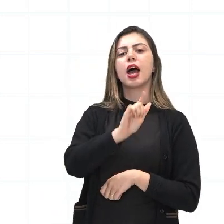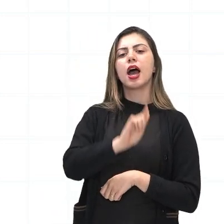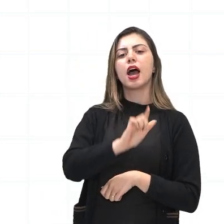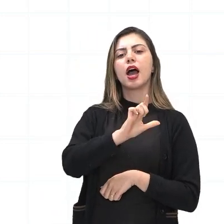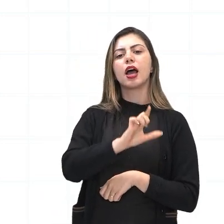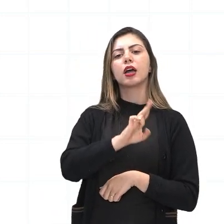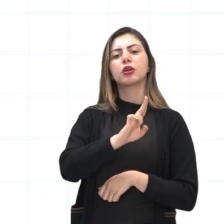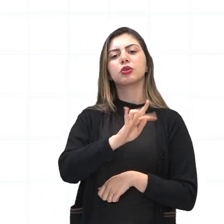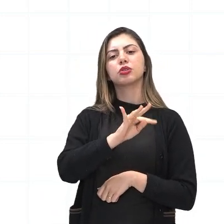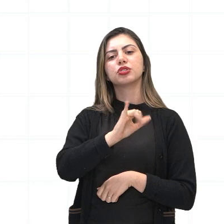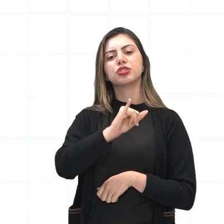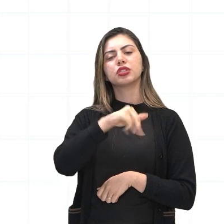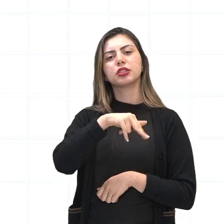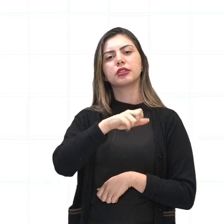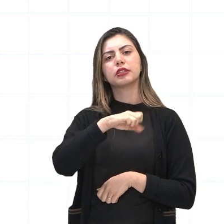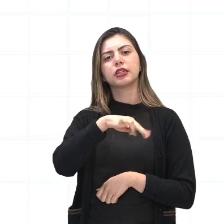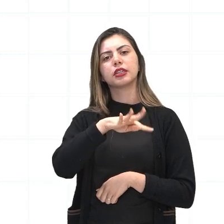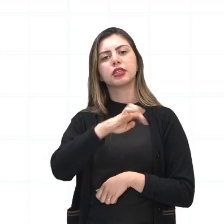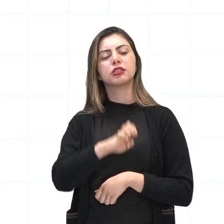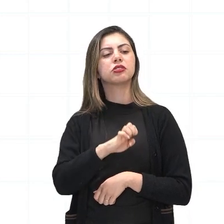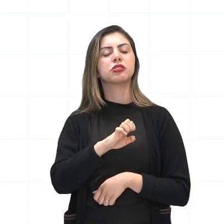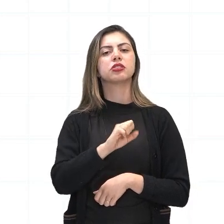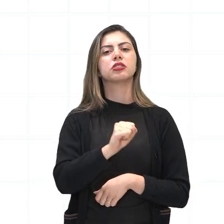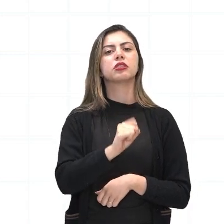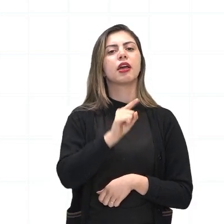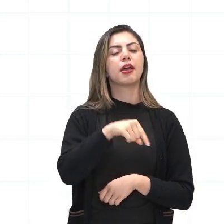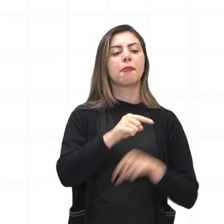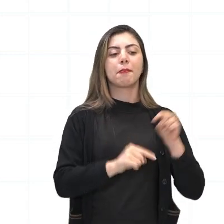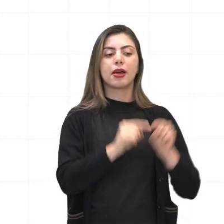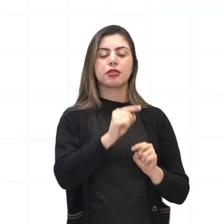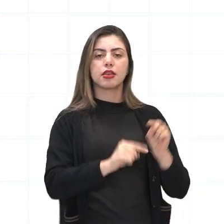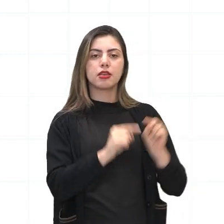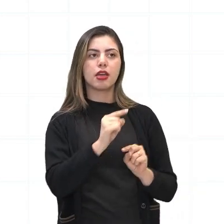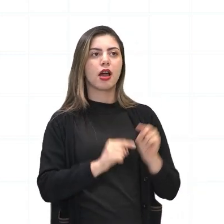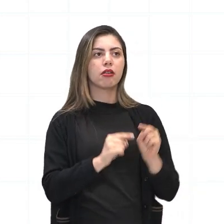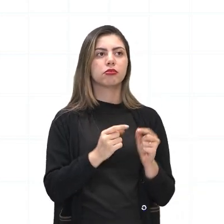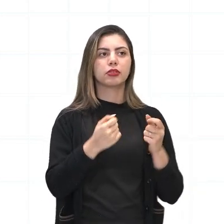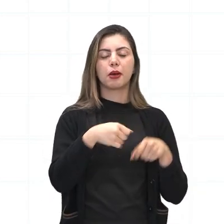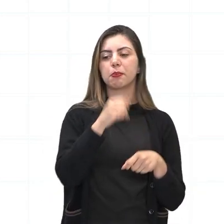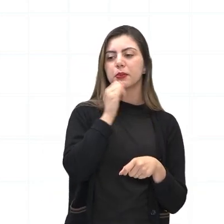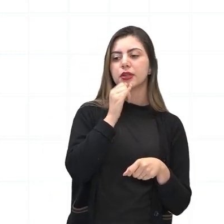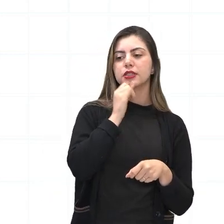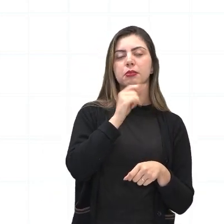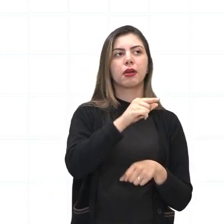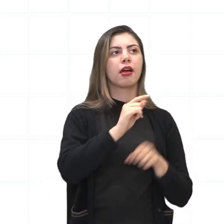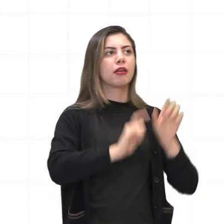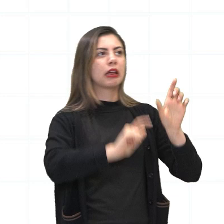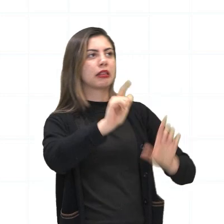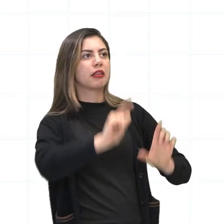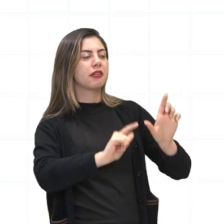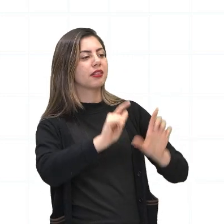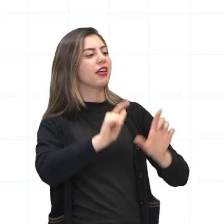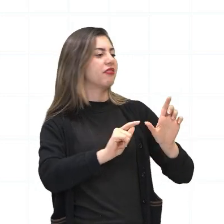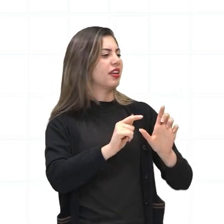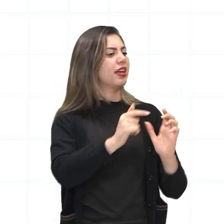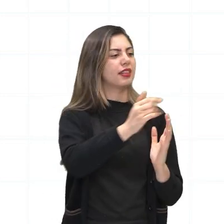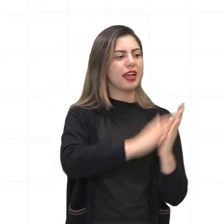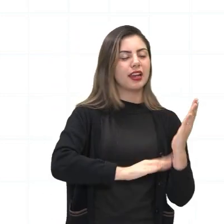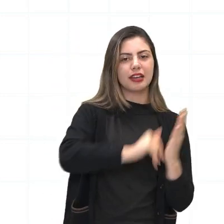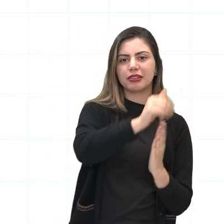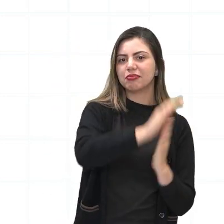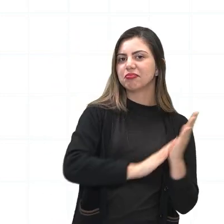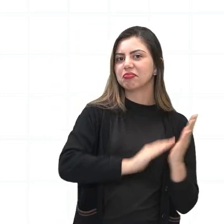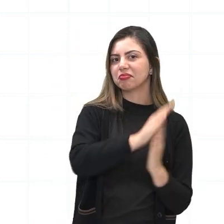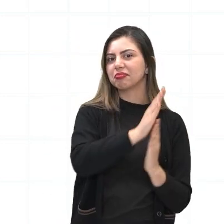que vão ajudar a trazer essa cor para o papel, a tela ou a parede. Então, vamos dizer que são